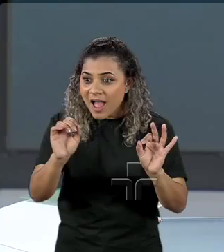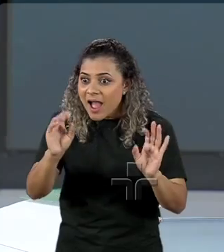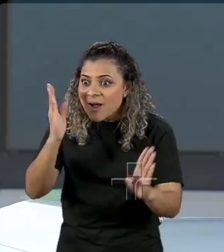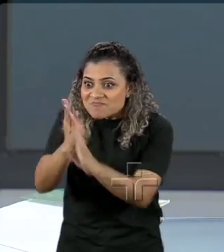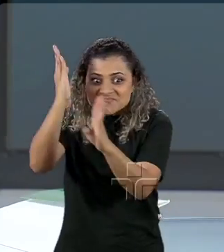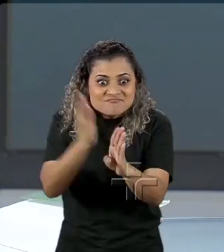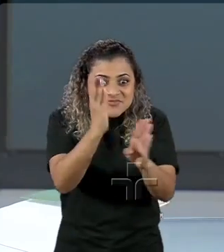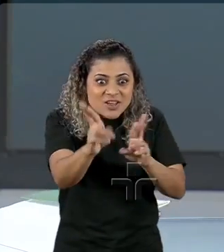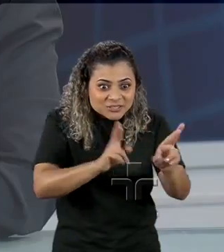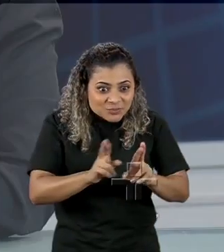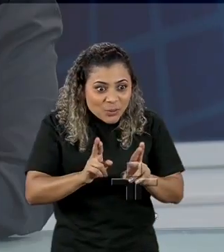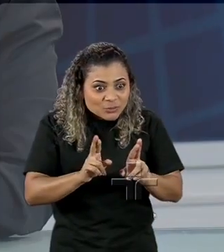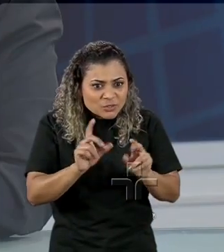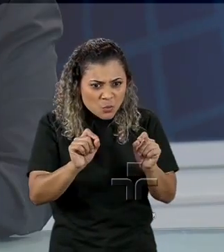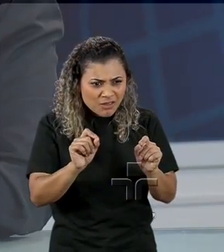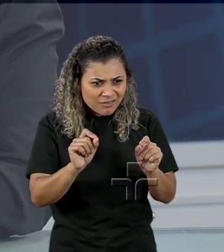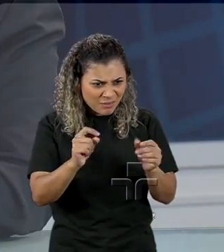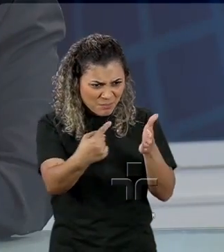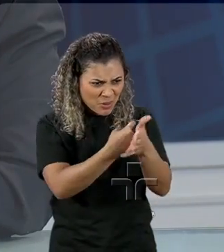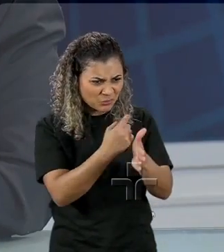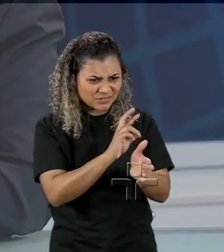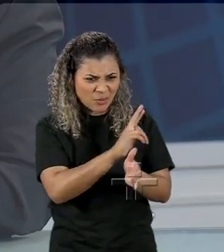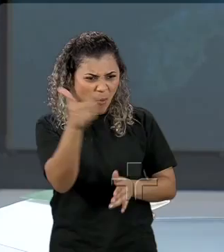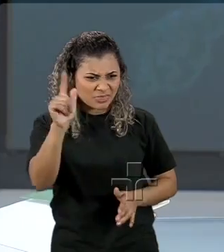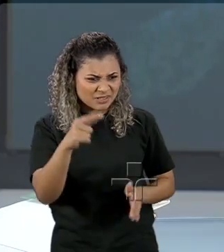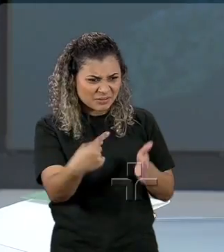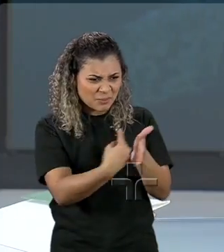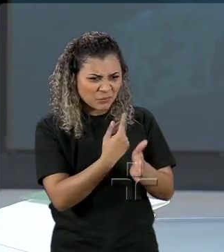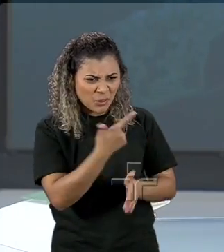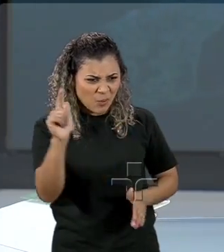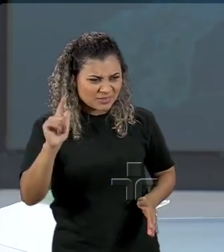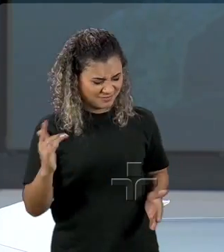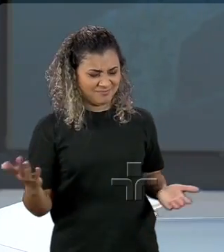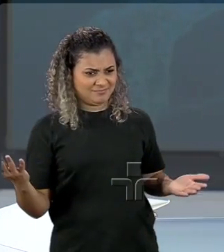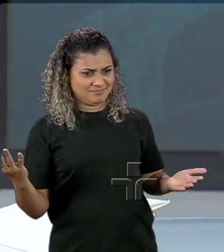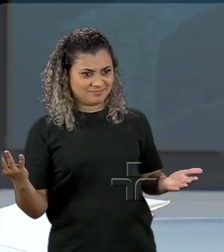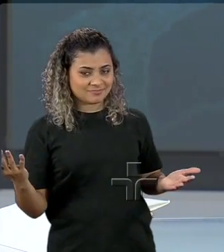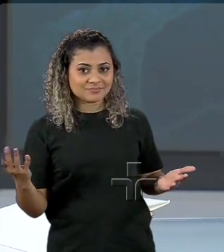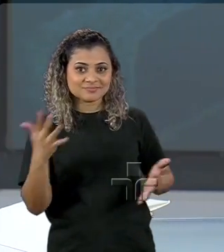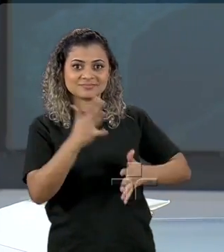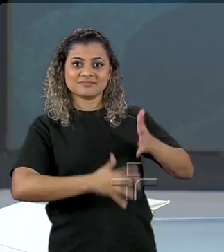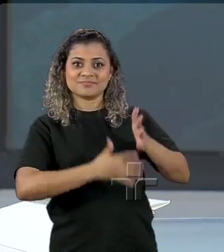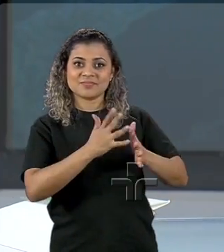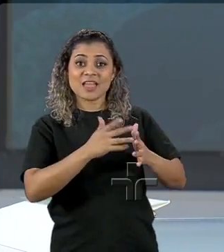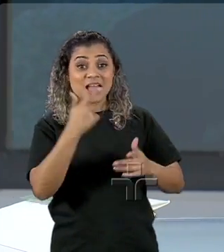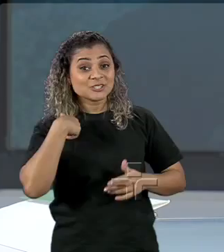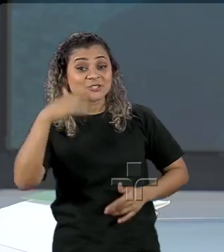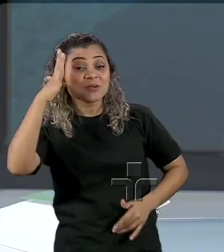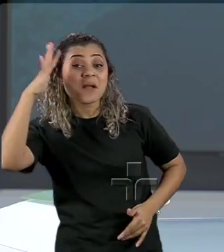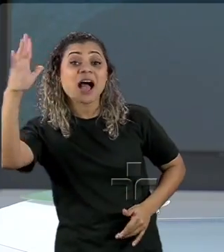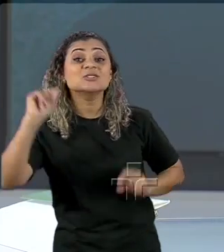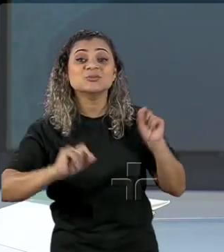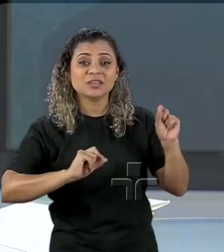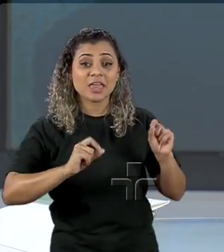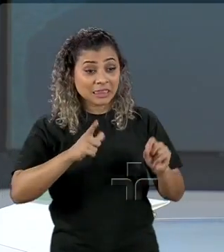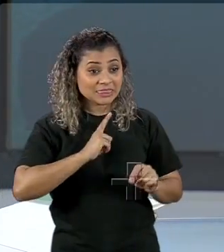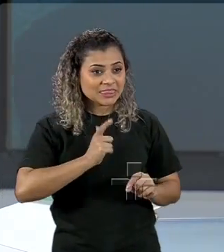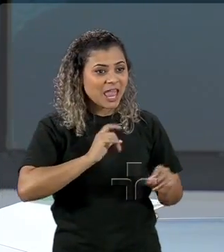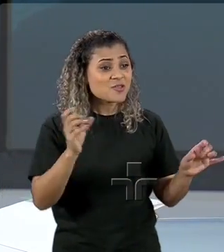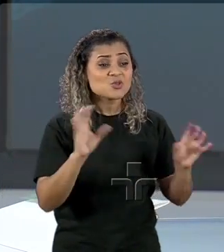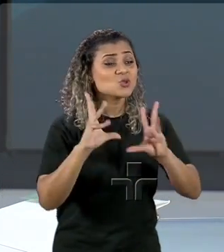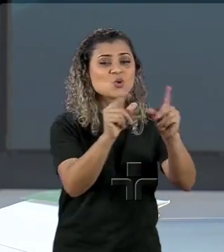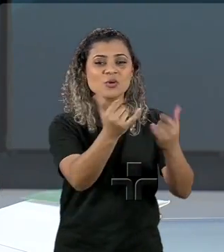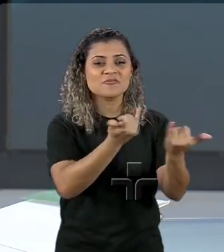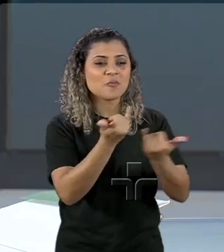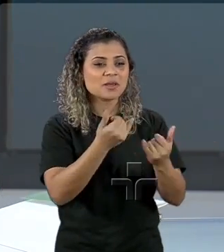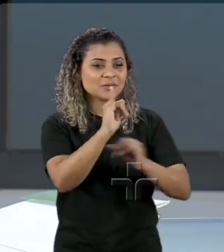encontrei, mudaram as perguntas. De repente, a gente pensa que tem todas as informações fidedignas pela internet